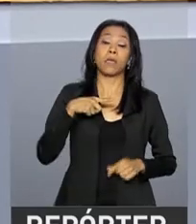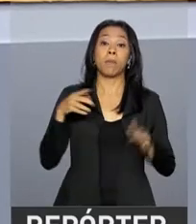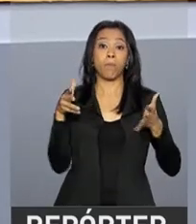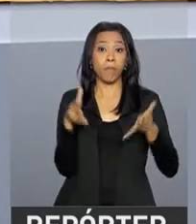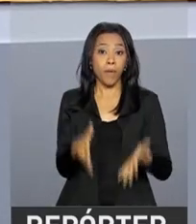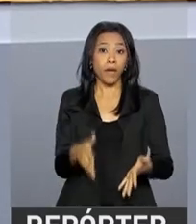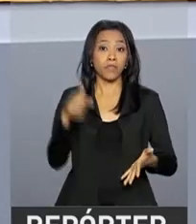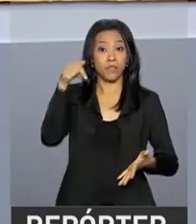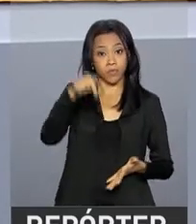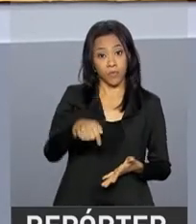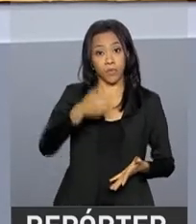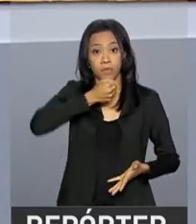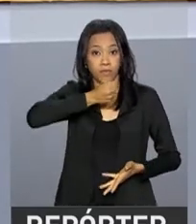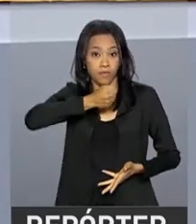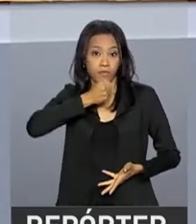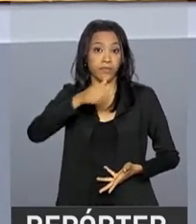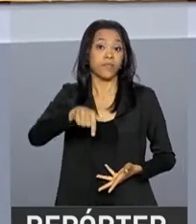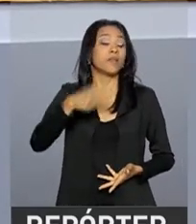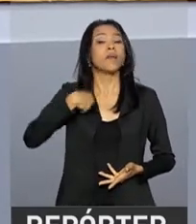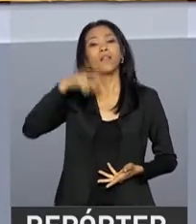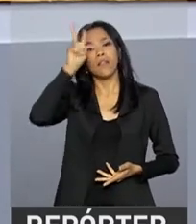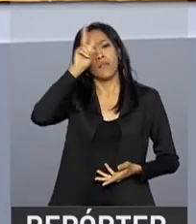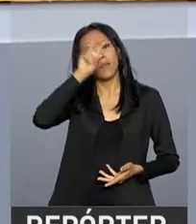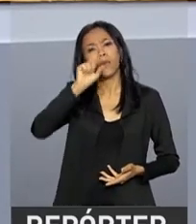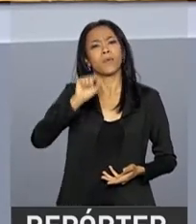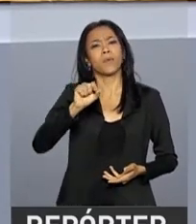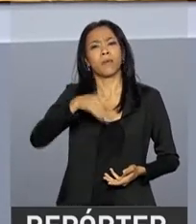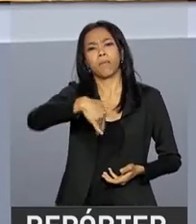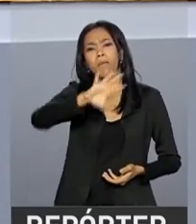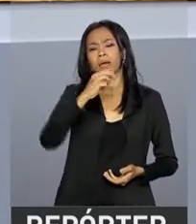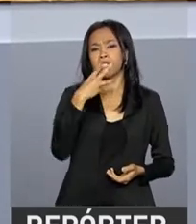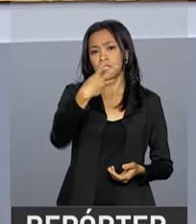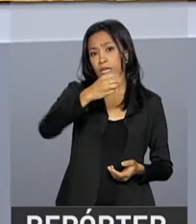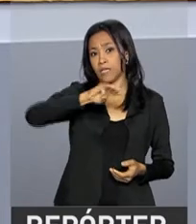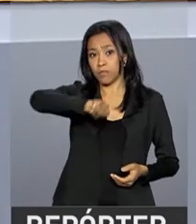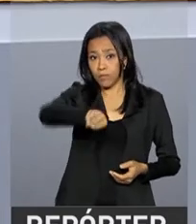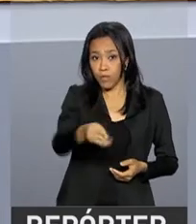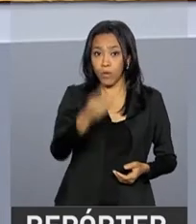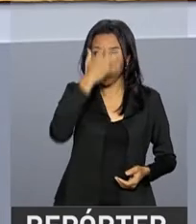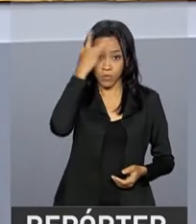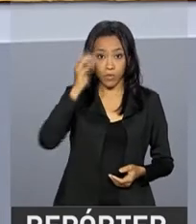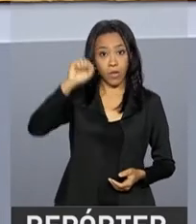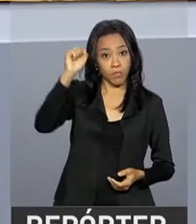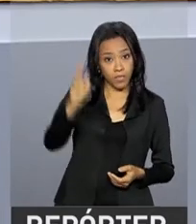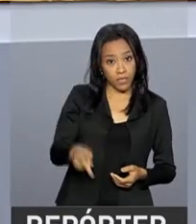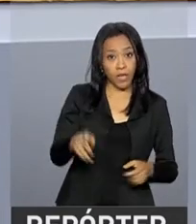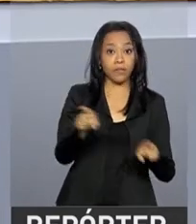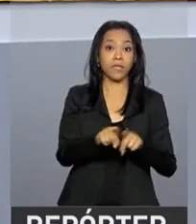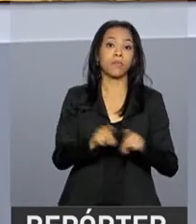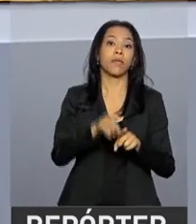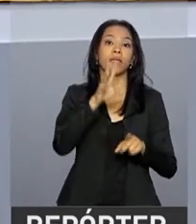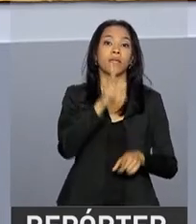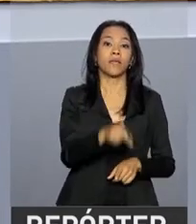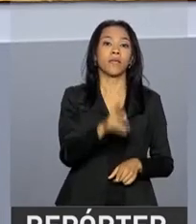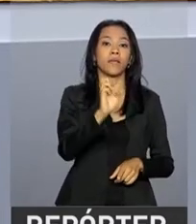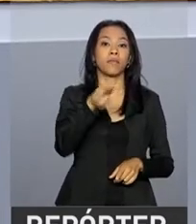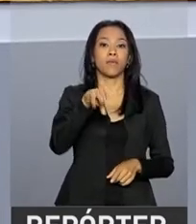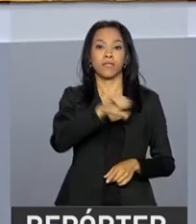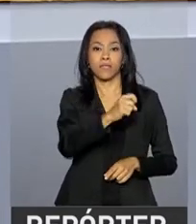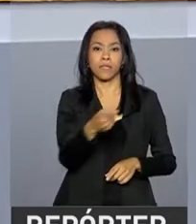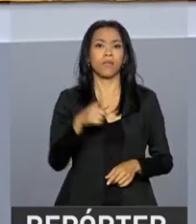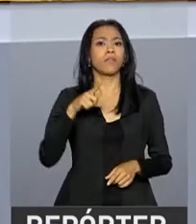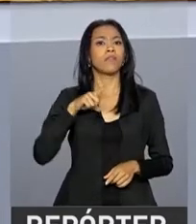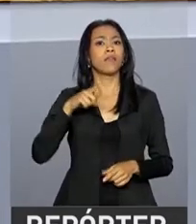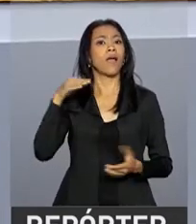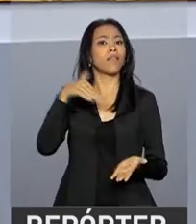programa por dentro do governo e lembrou que mais de 3 milhões de aposentados e pensionistas têm até amanhã para comprovarem que